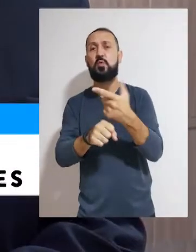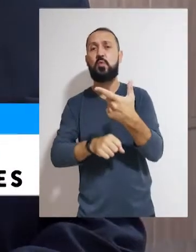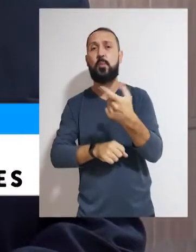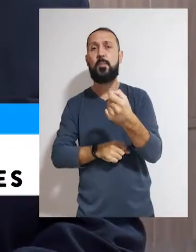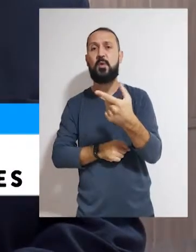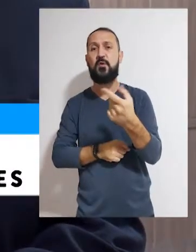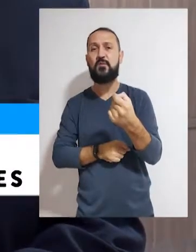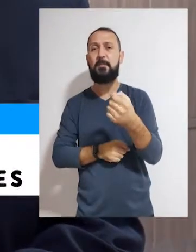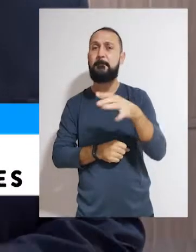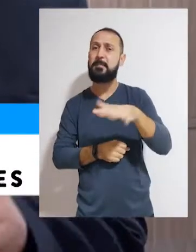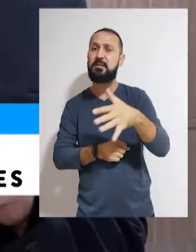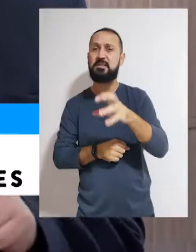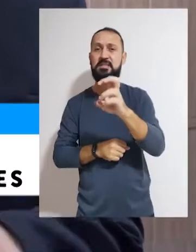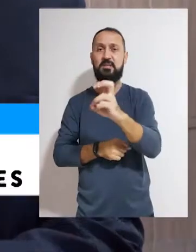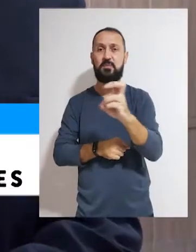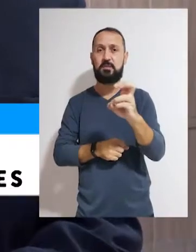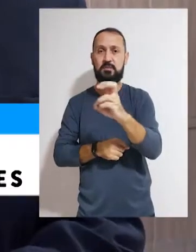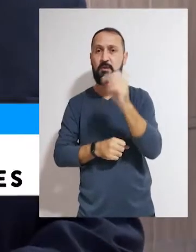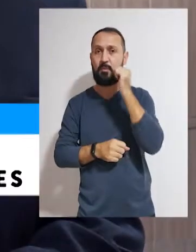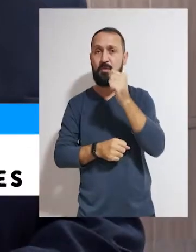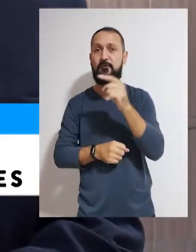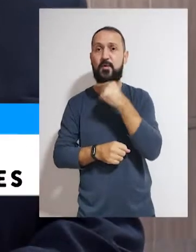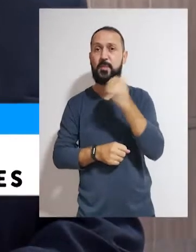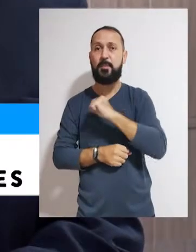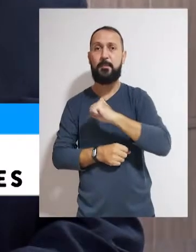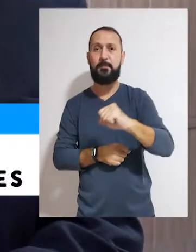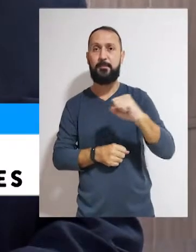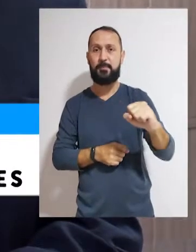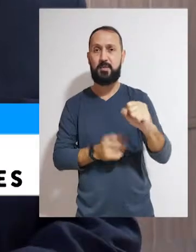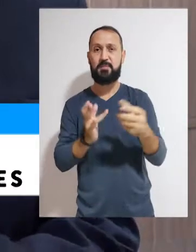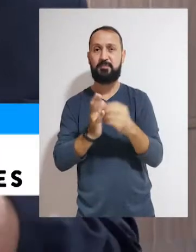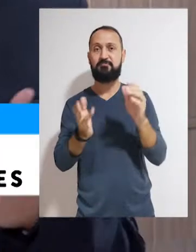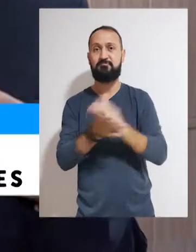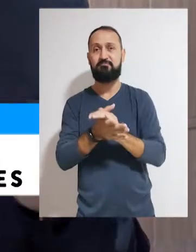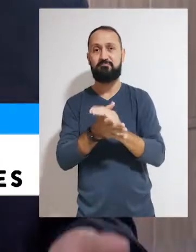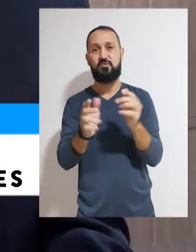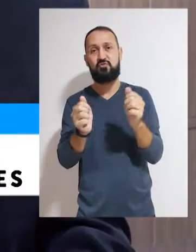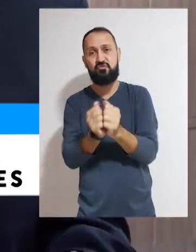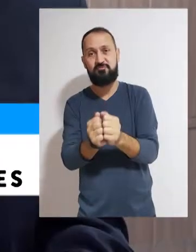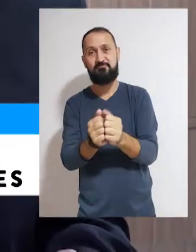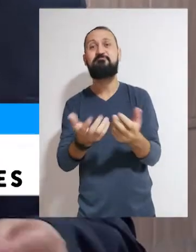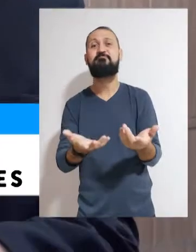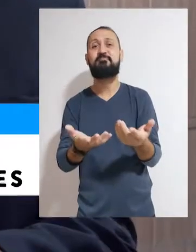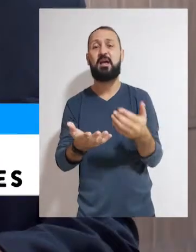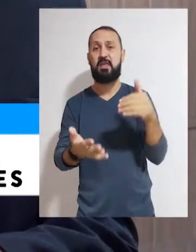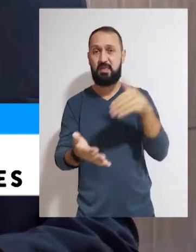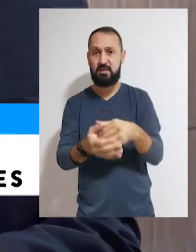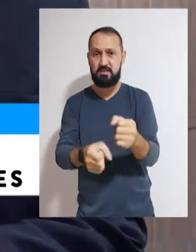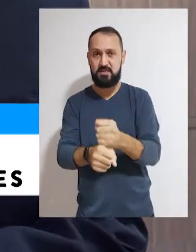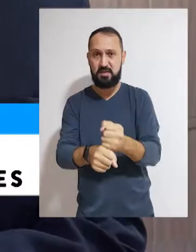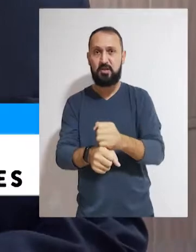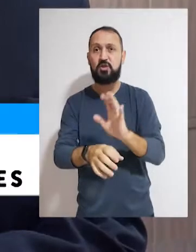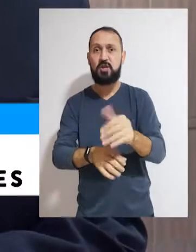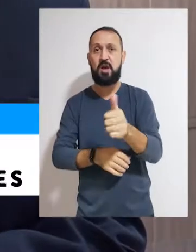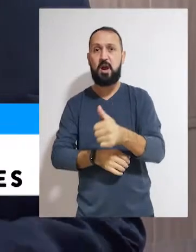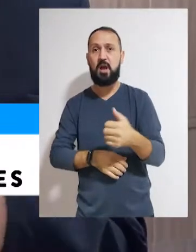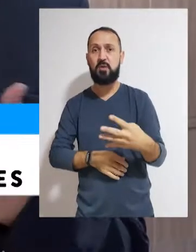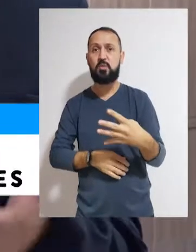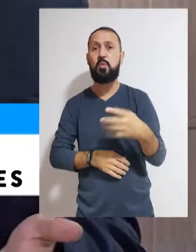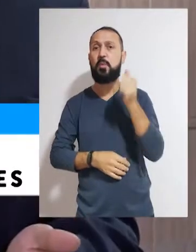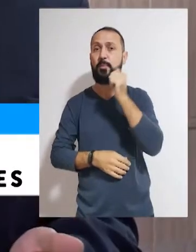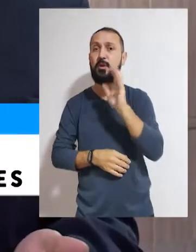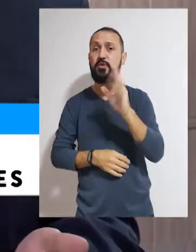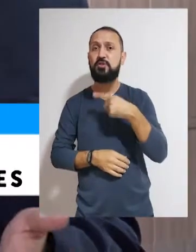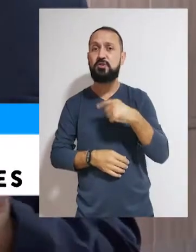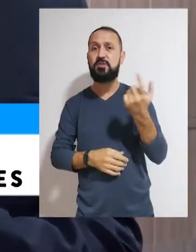que em 2020, 55 mulheres foram assassinadas por seus parceiros. Neste ano, até o momento,